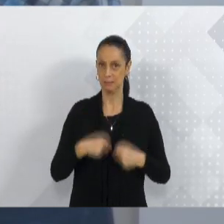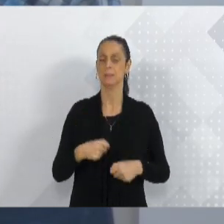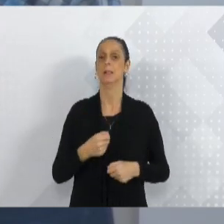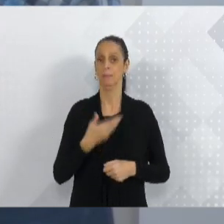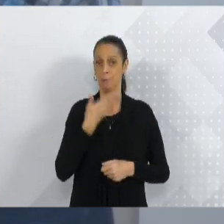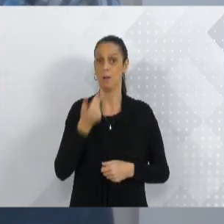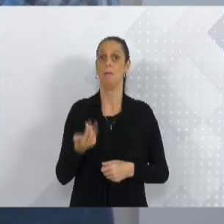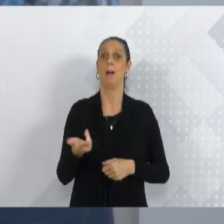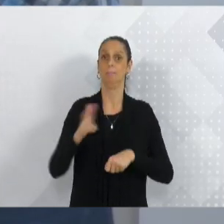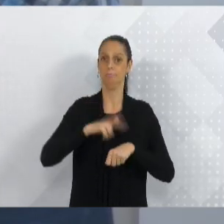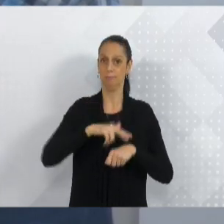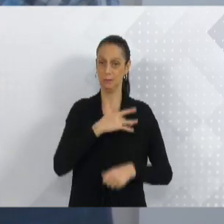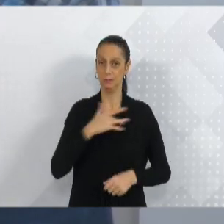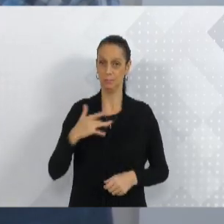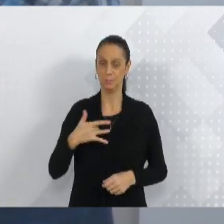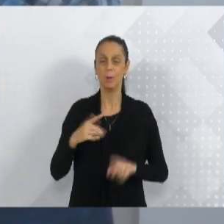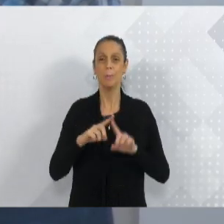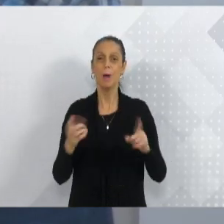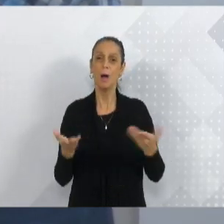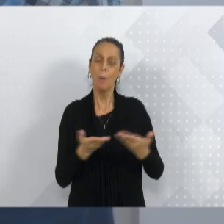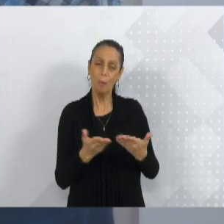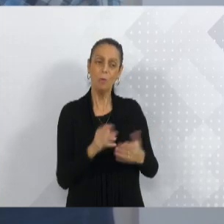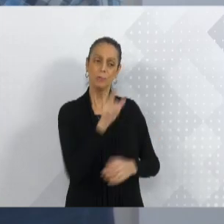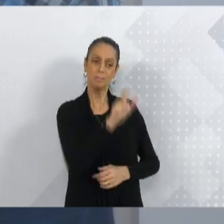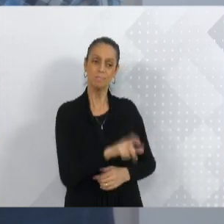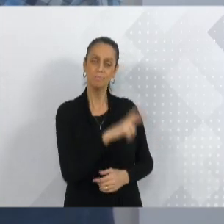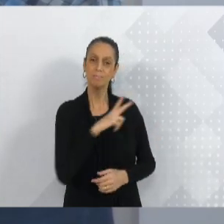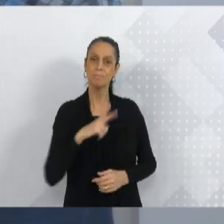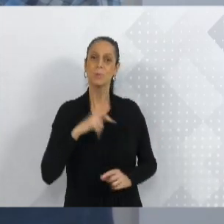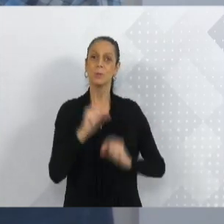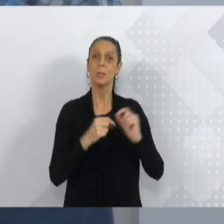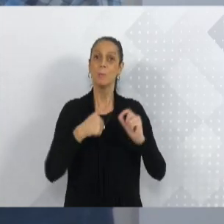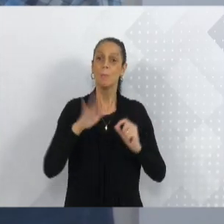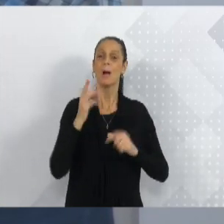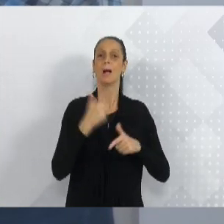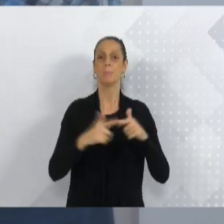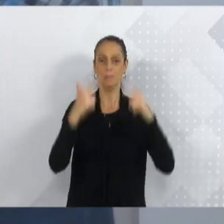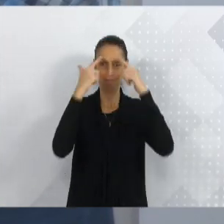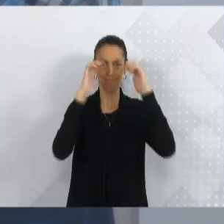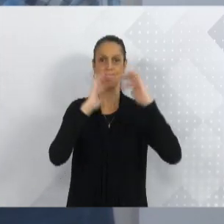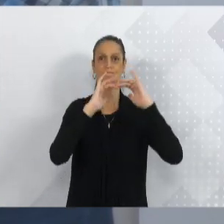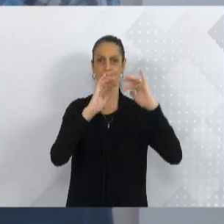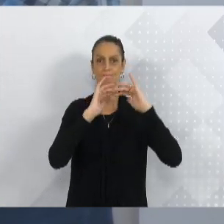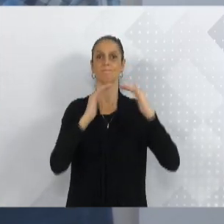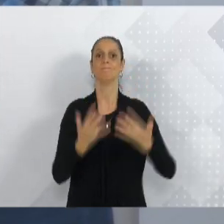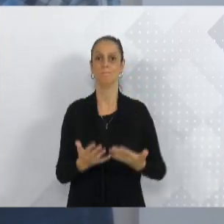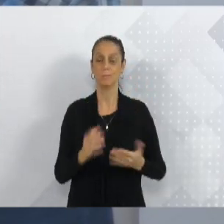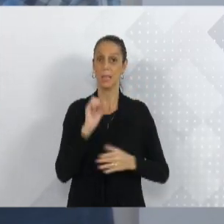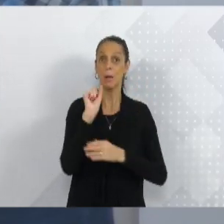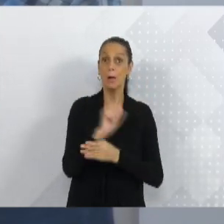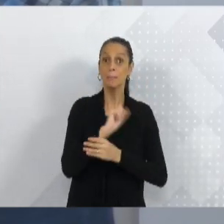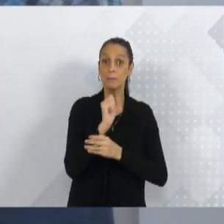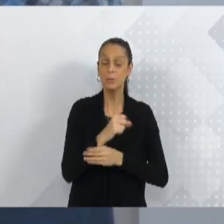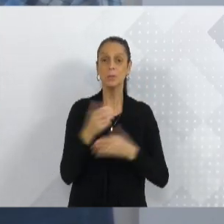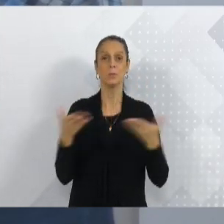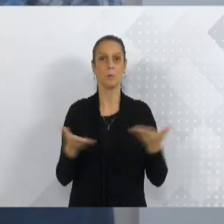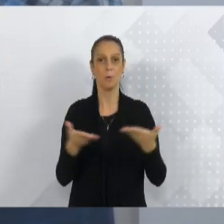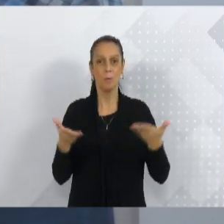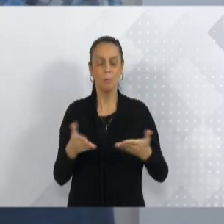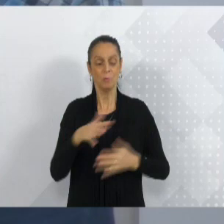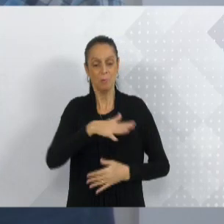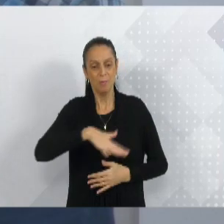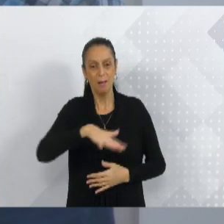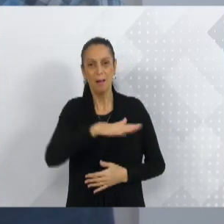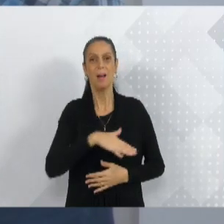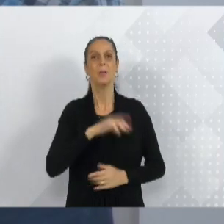paciente. Hoje, o paciente vem mais com sequelas neurológicas. Então, a físio hoje, né, a parte físio é